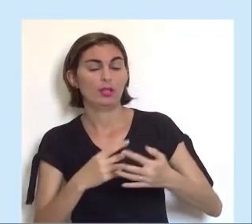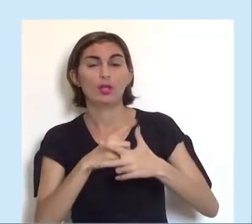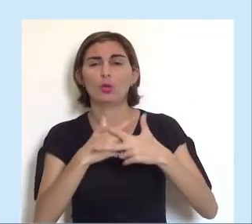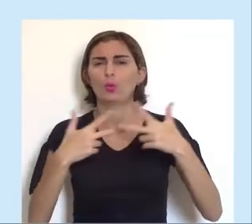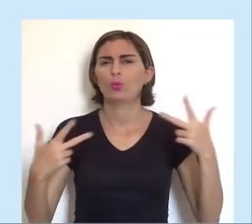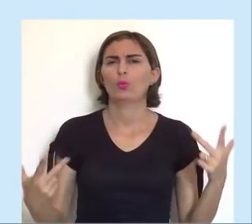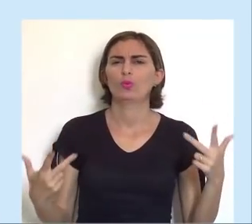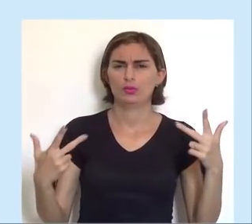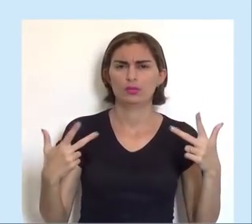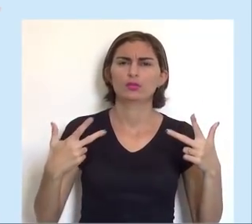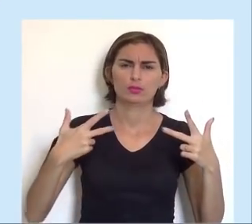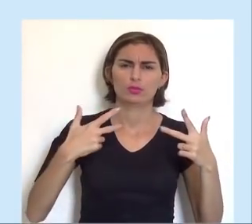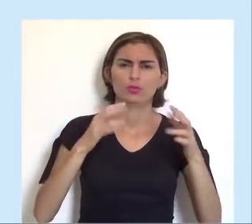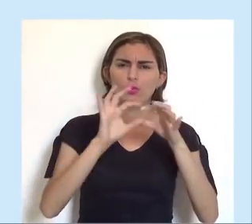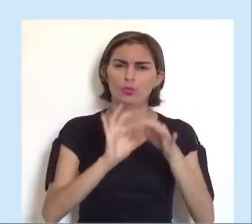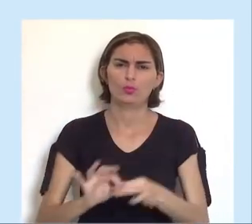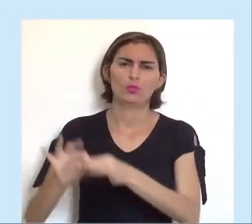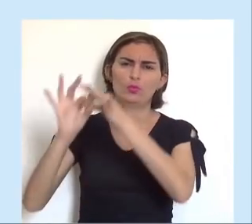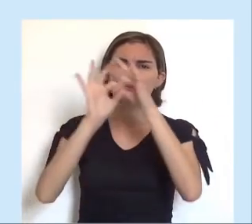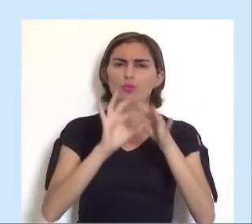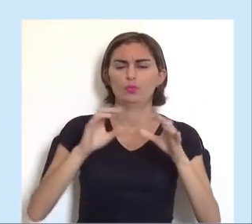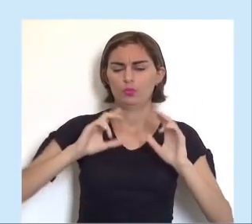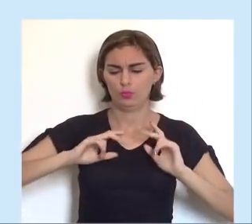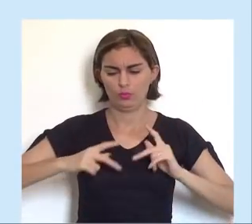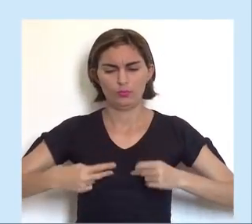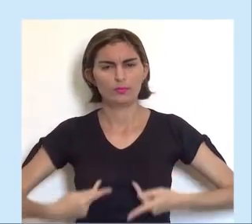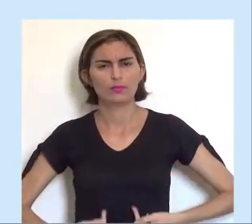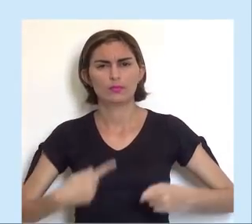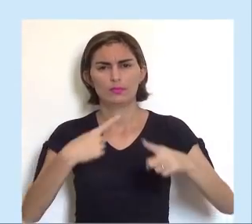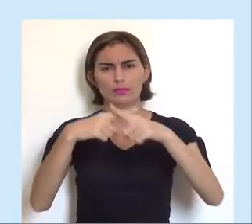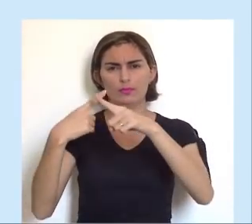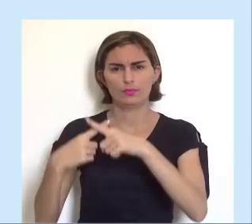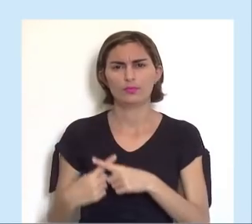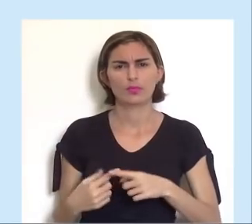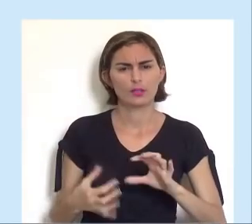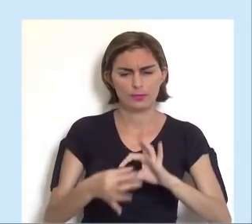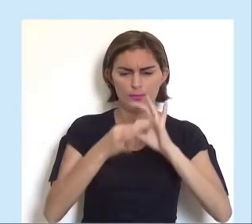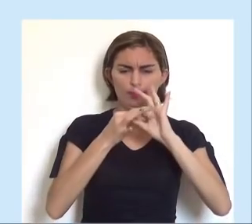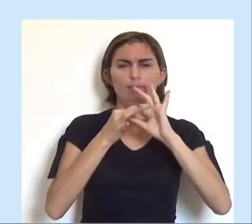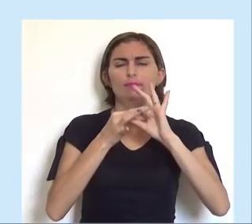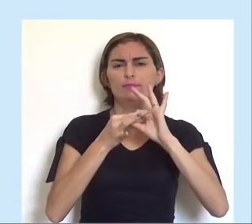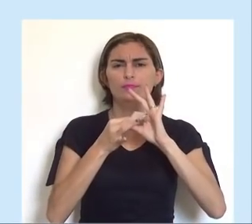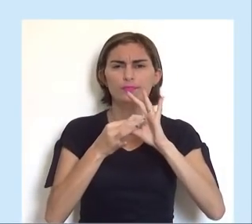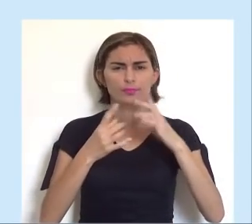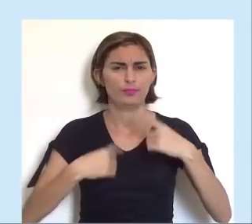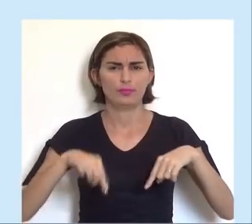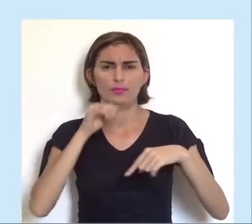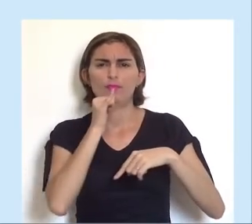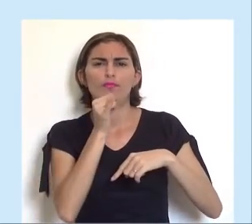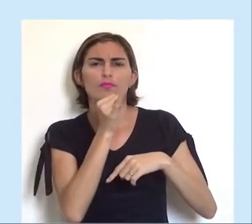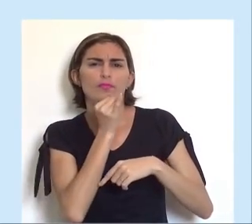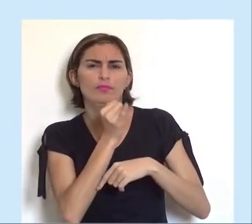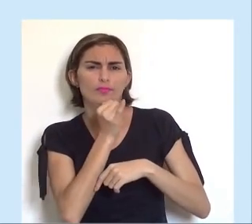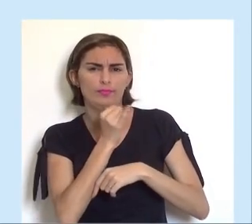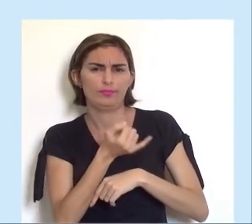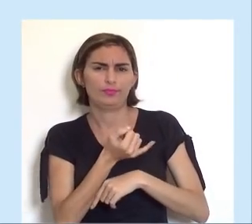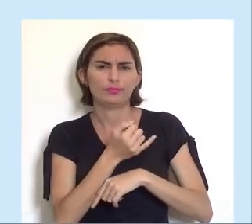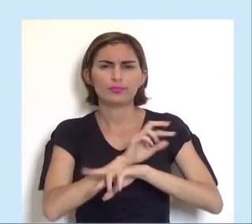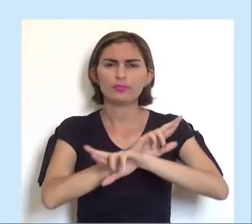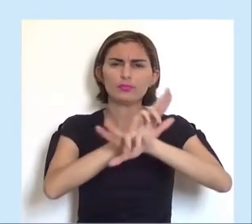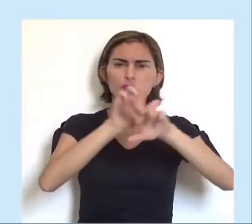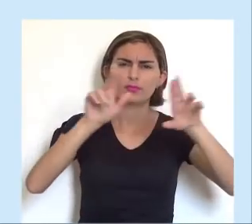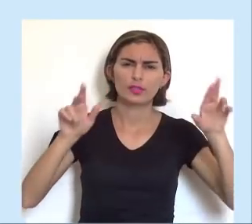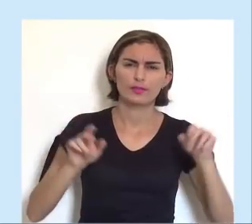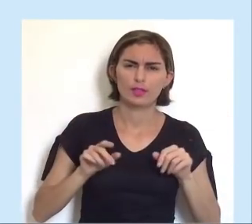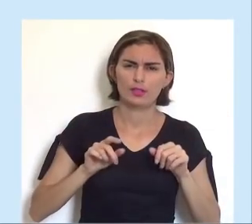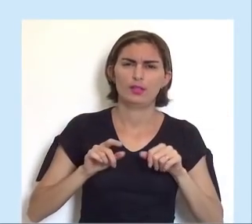ali do universo do ser humano, porque a gente se apega ao personagem. Eu, por exemplo, me apeguei a vários na época